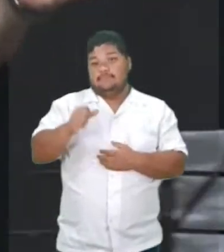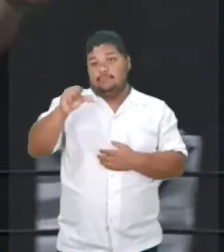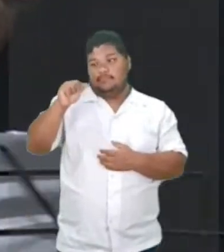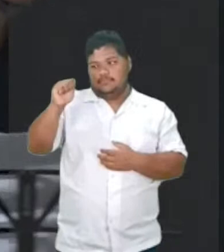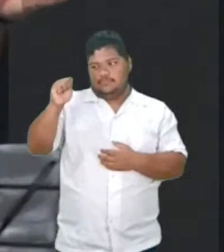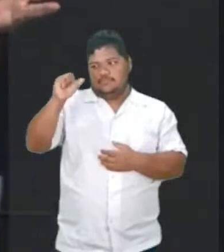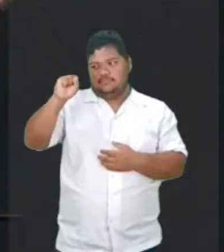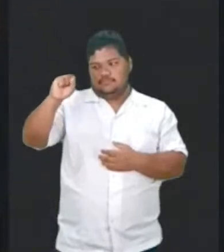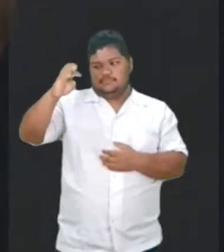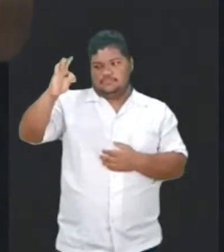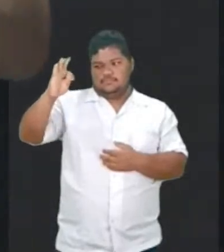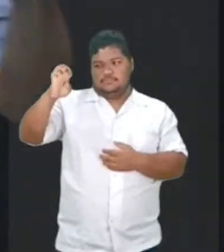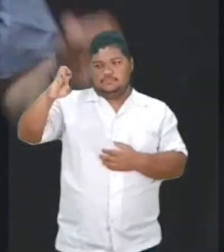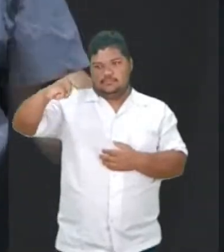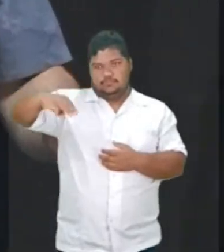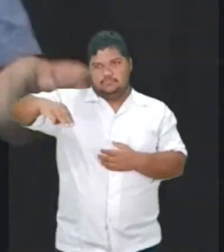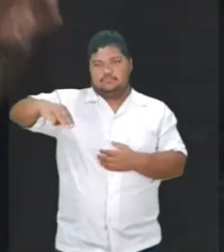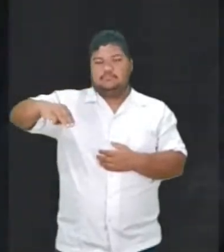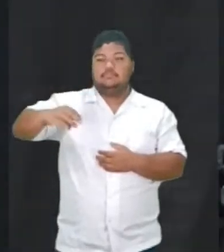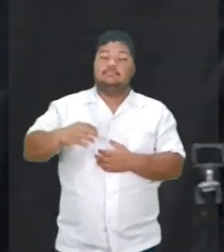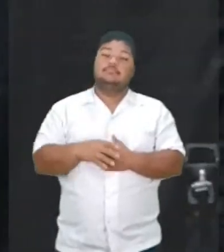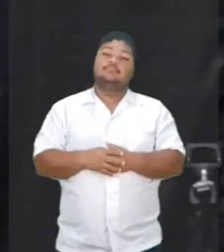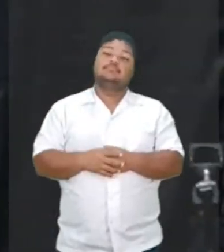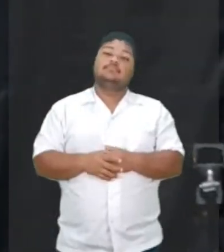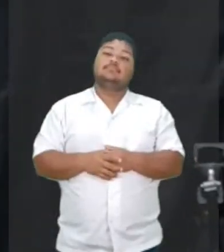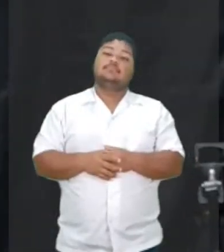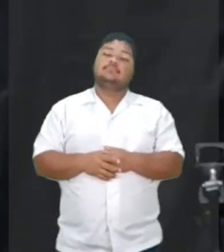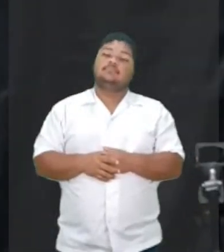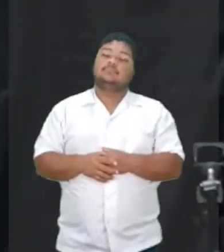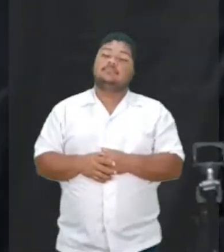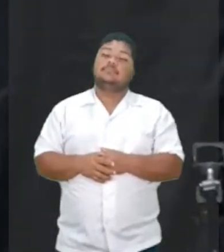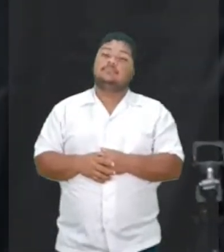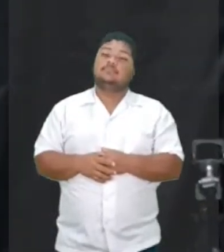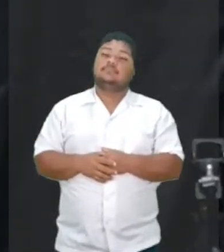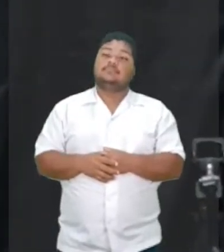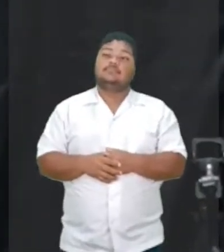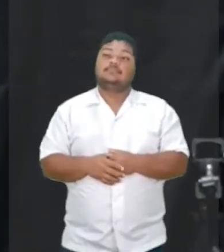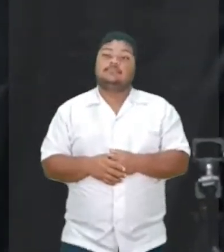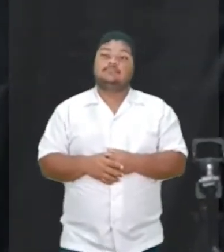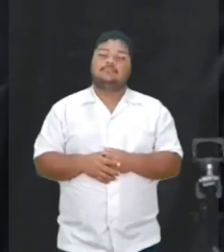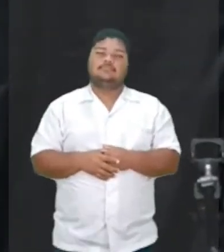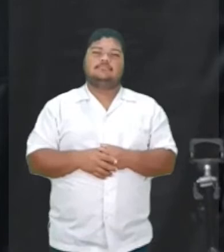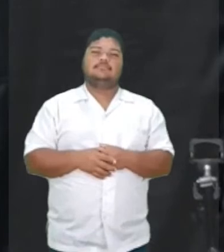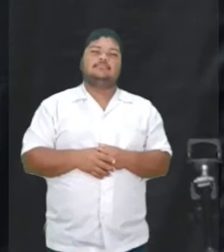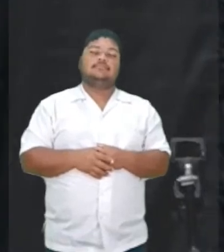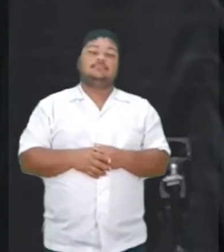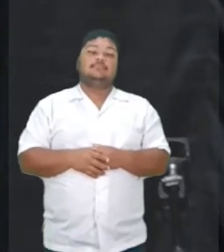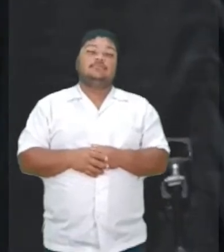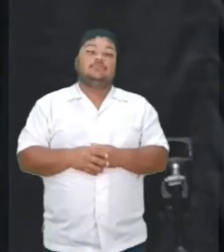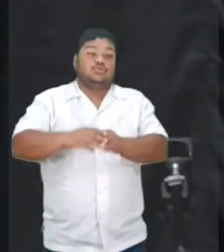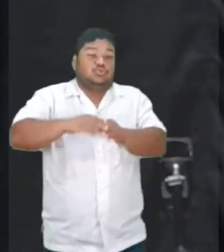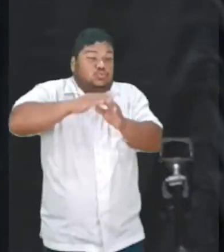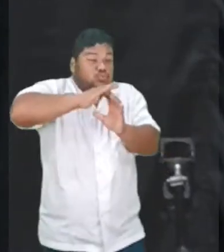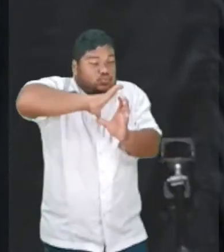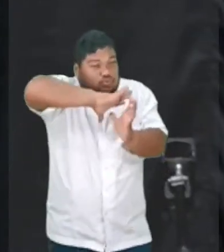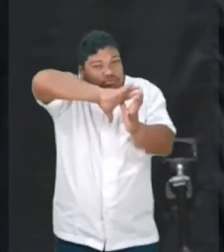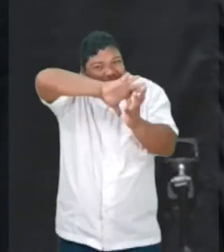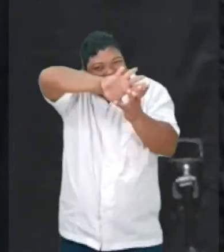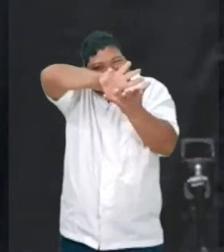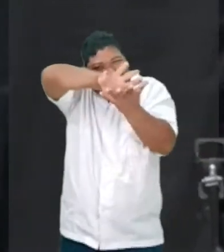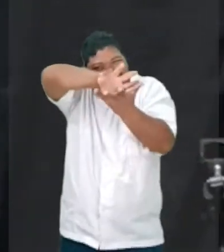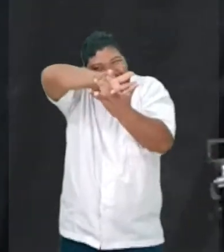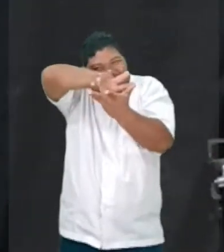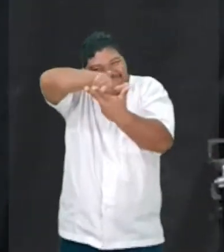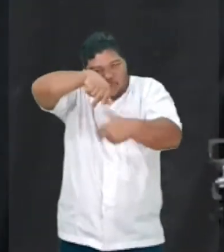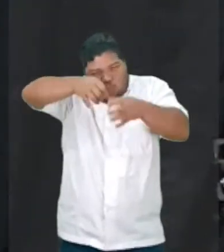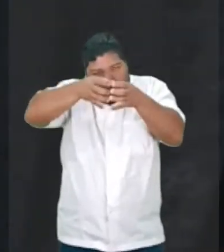William Sitter afirmou categoricamente que o universo está se